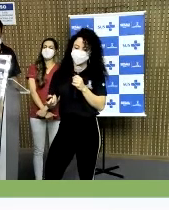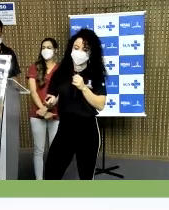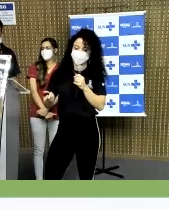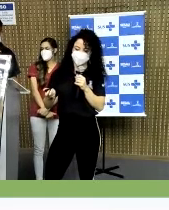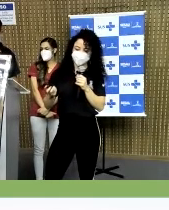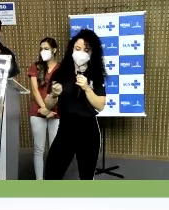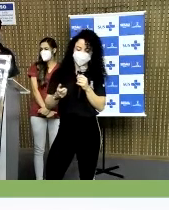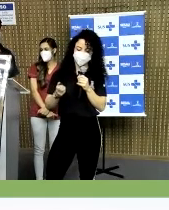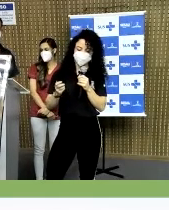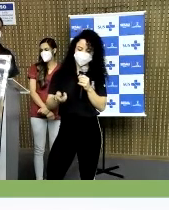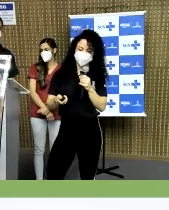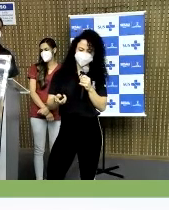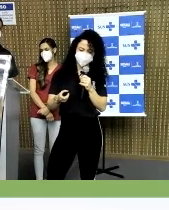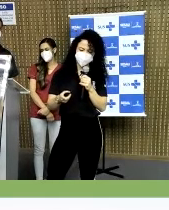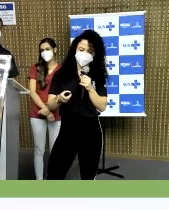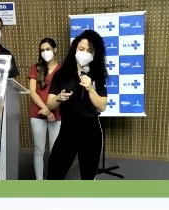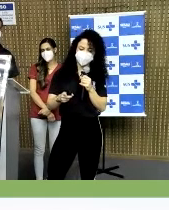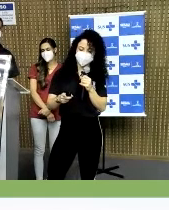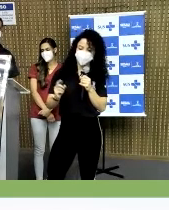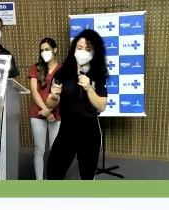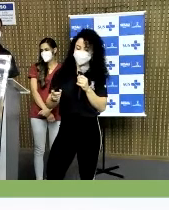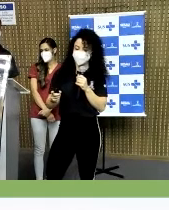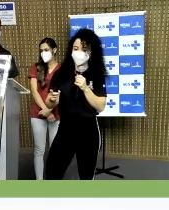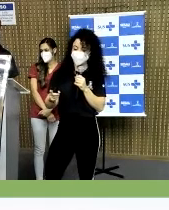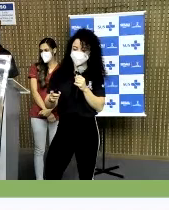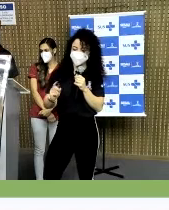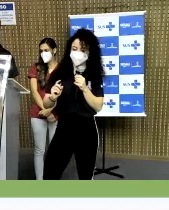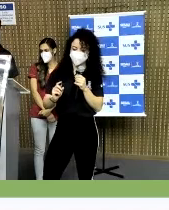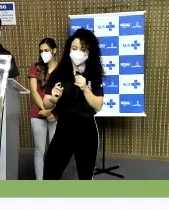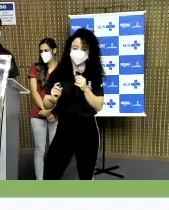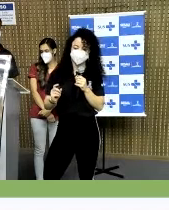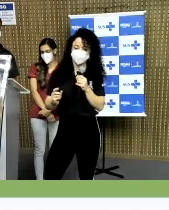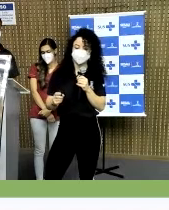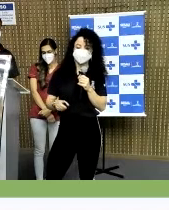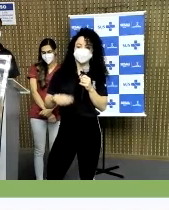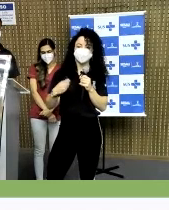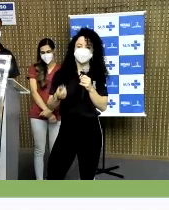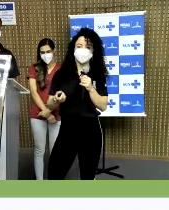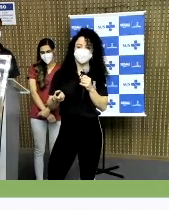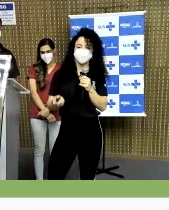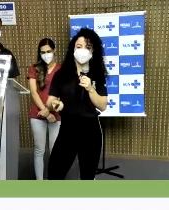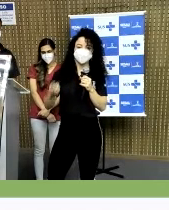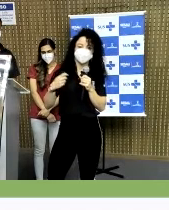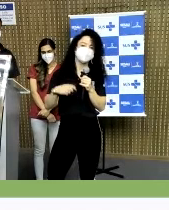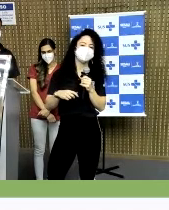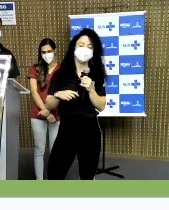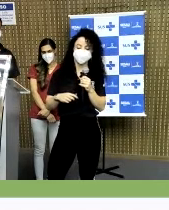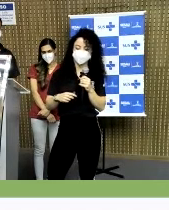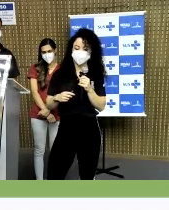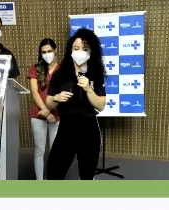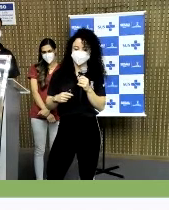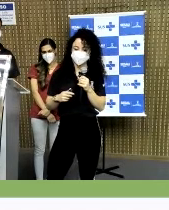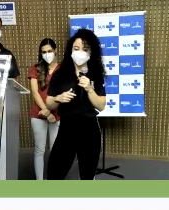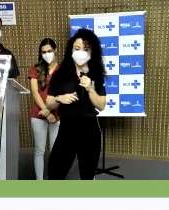T2. Foram 3 em 2020 e 1 em 2021. Sempre quando é identificado, a gente realiza